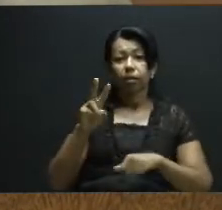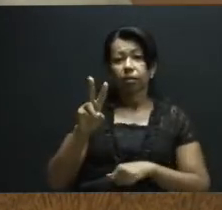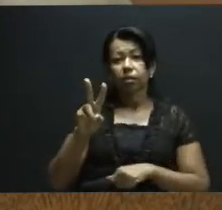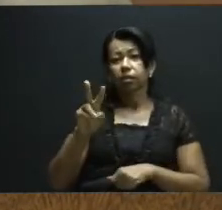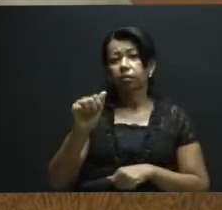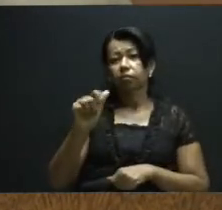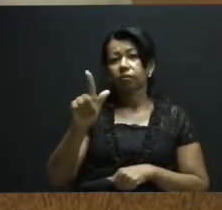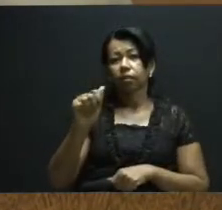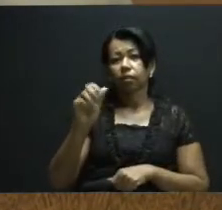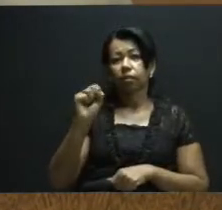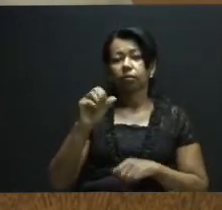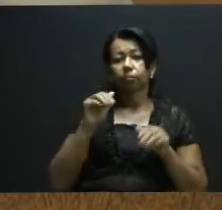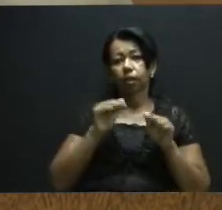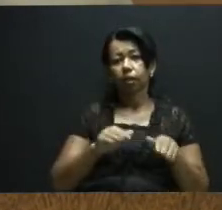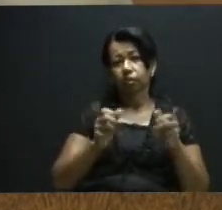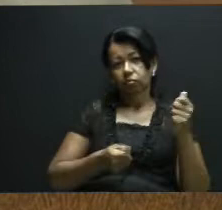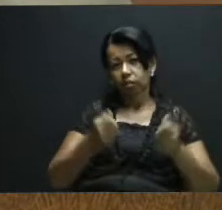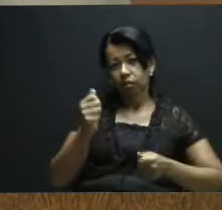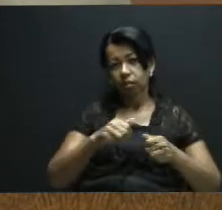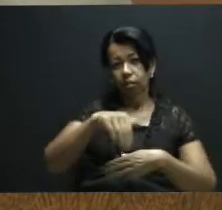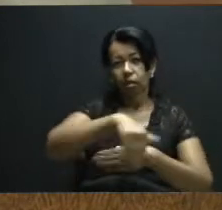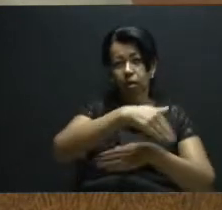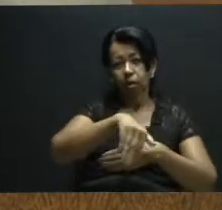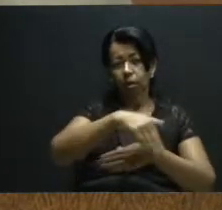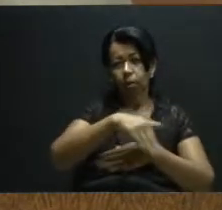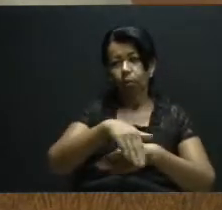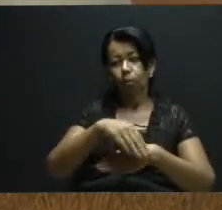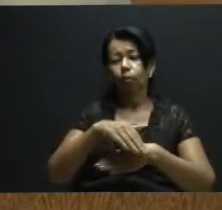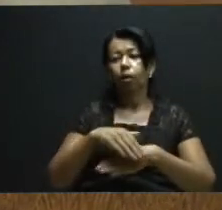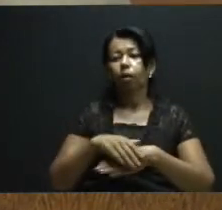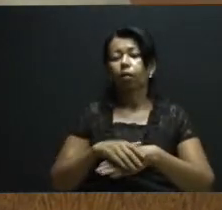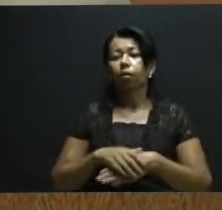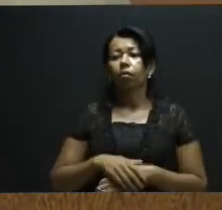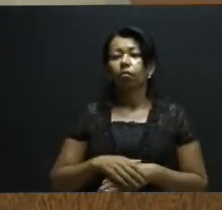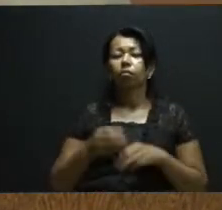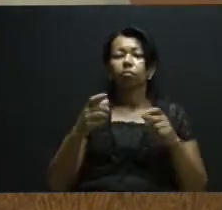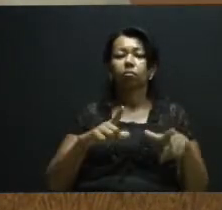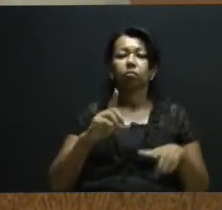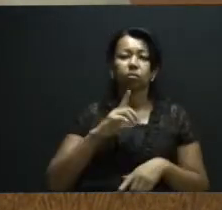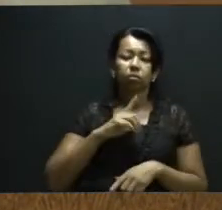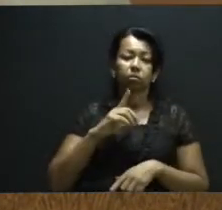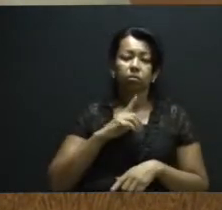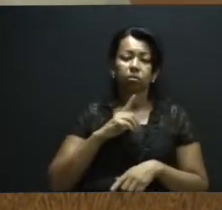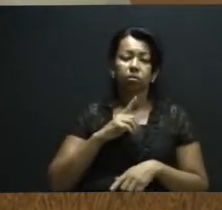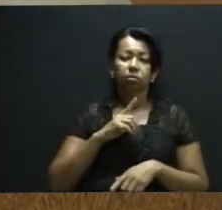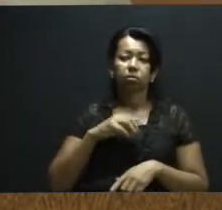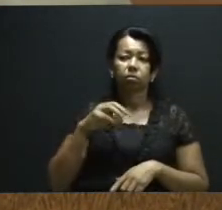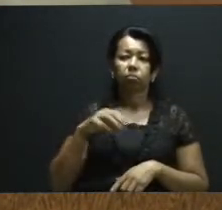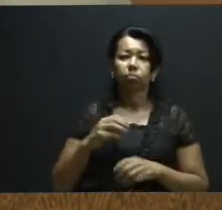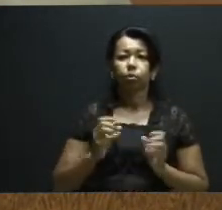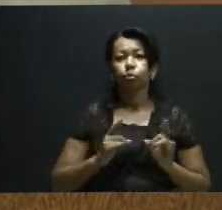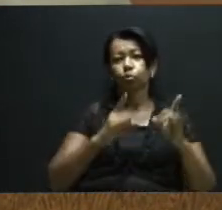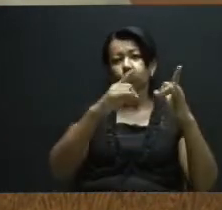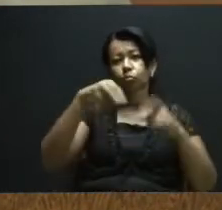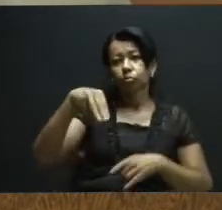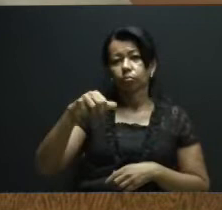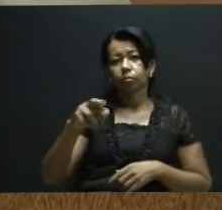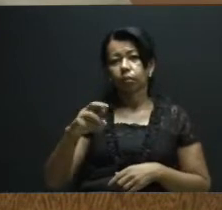de veículos na rua assembléia de deus incluir o conjunto habitacional mário covas província